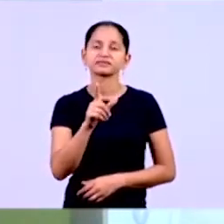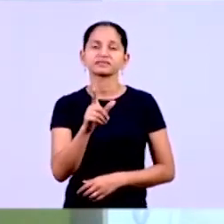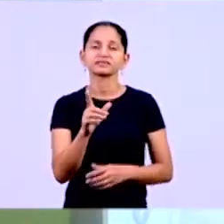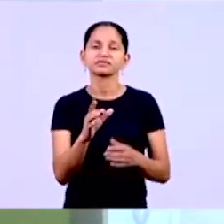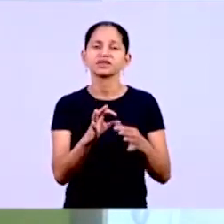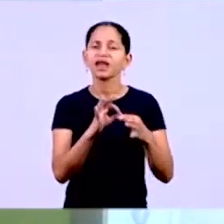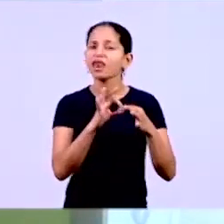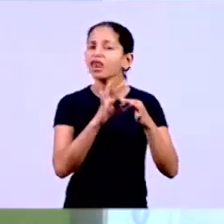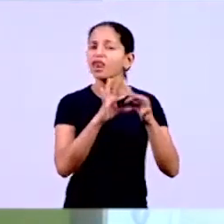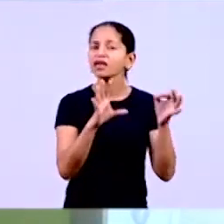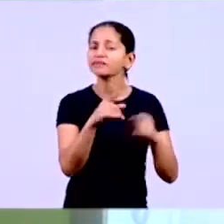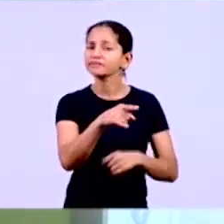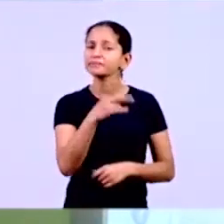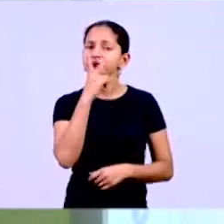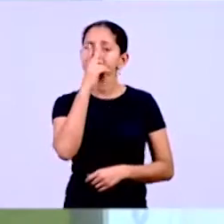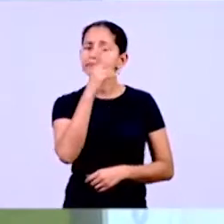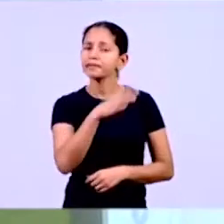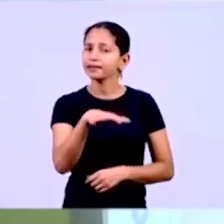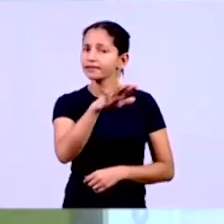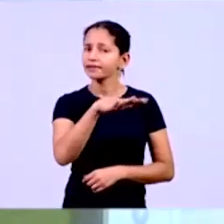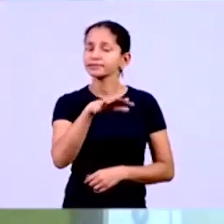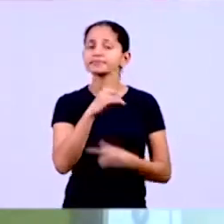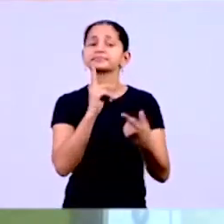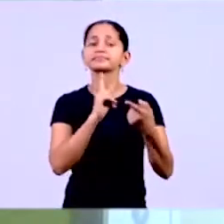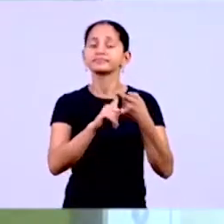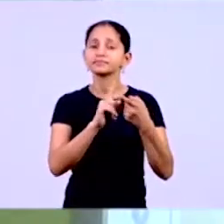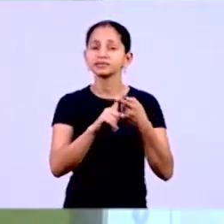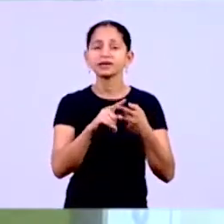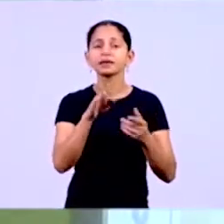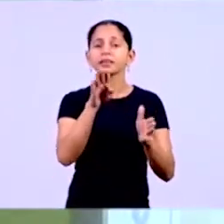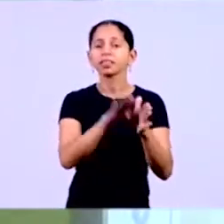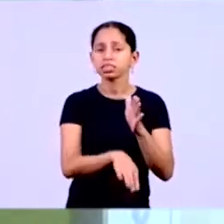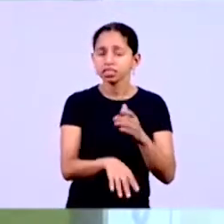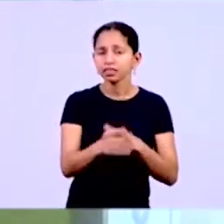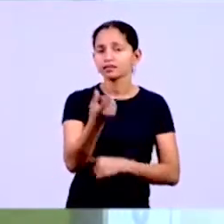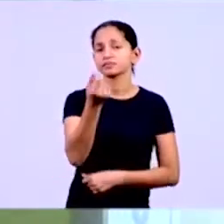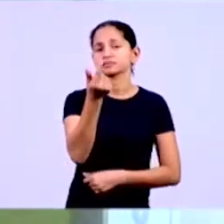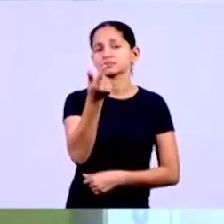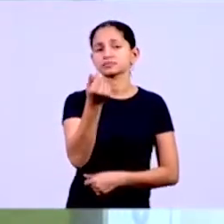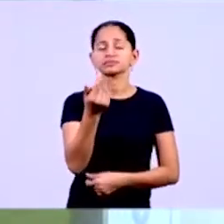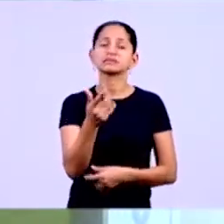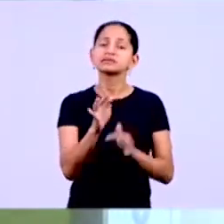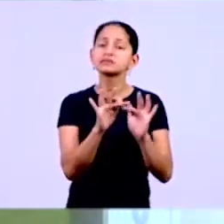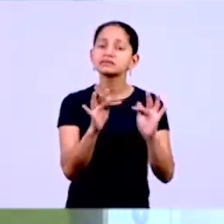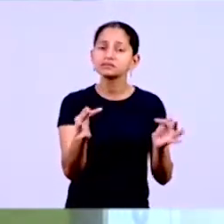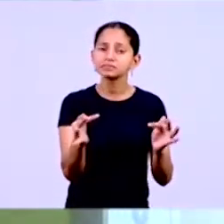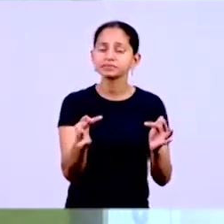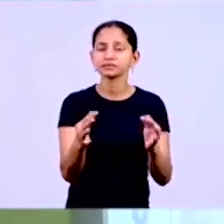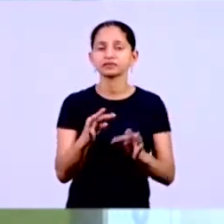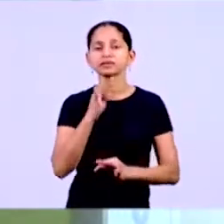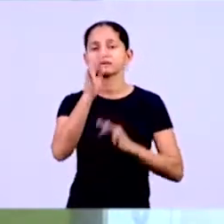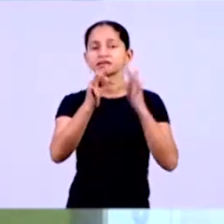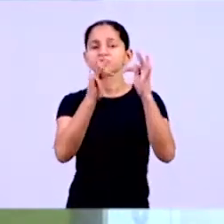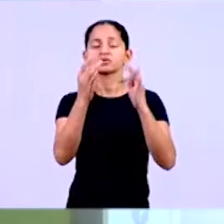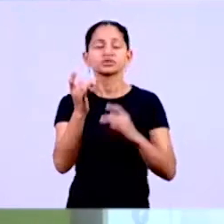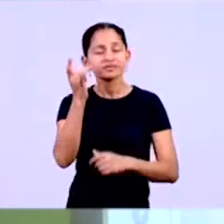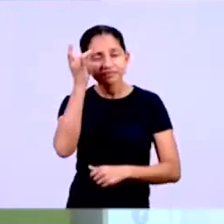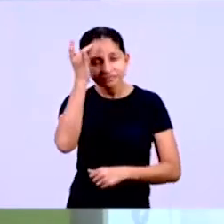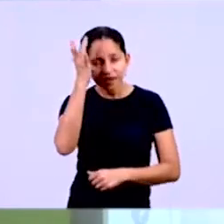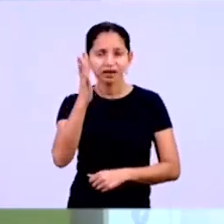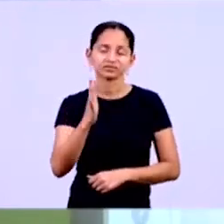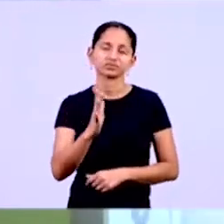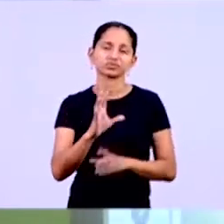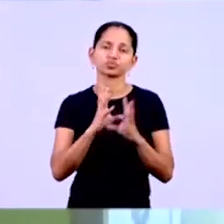acesso ao computador, já está comprando seu computador. Mas por quê? Barateou, minimizou, os componentes ficaram mais baratos, a tecnologia ficou mais acessível, e